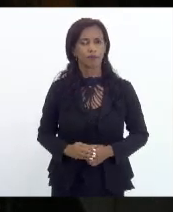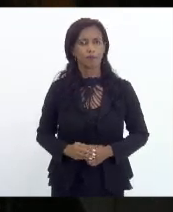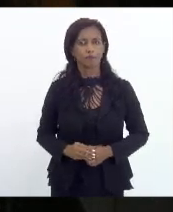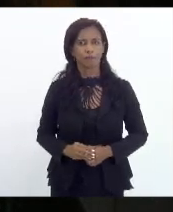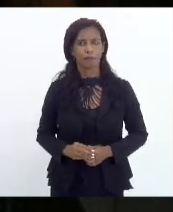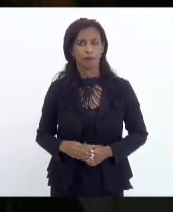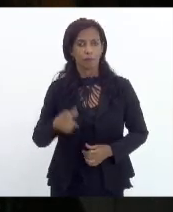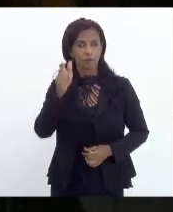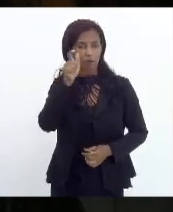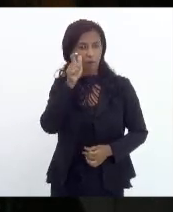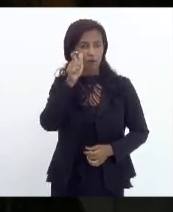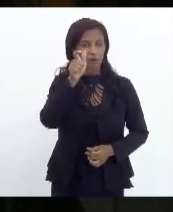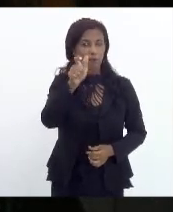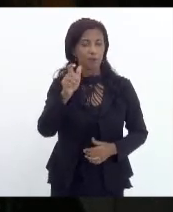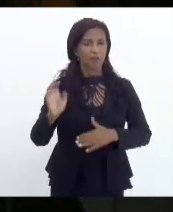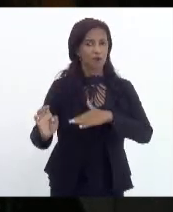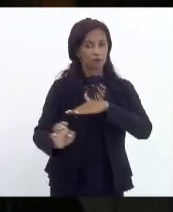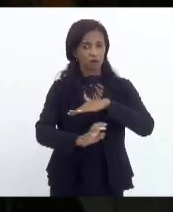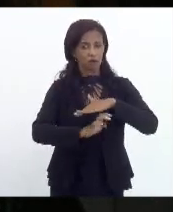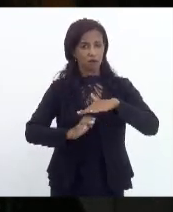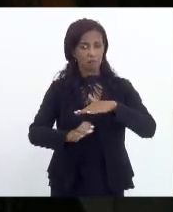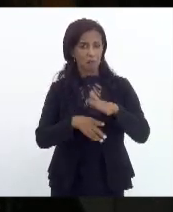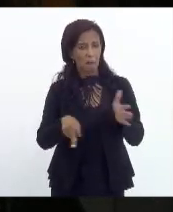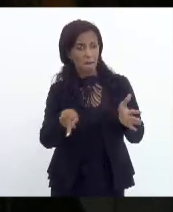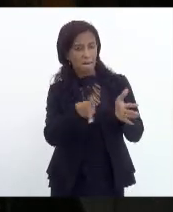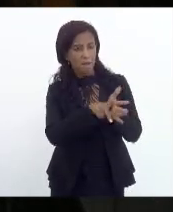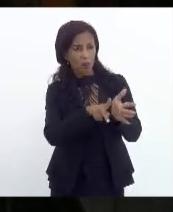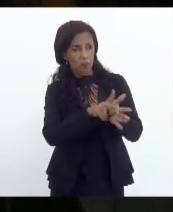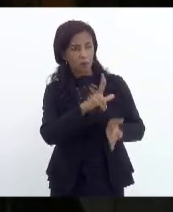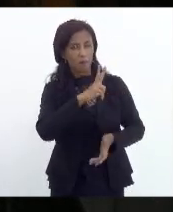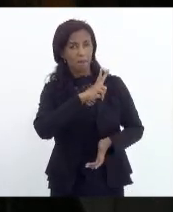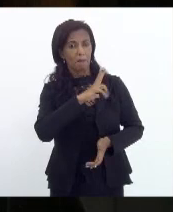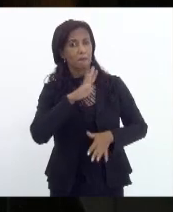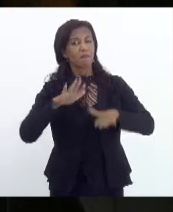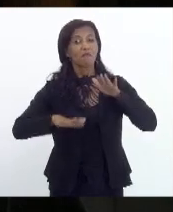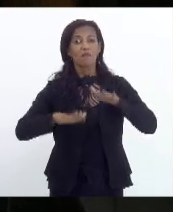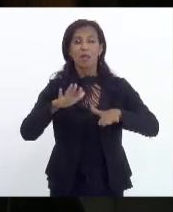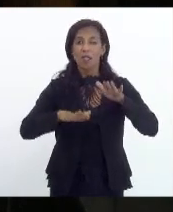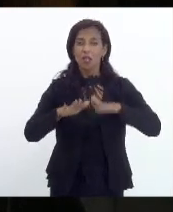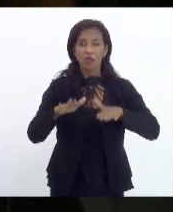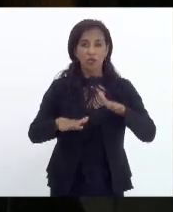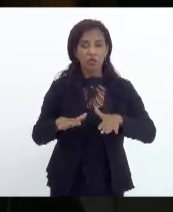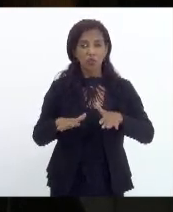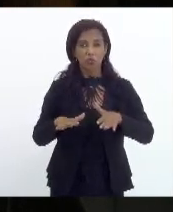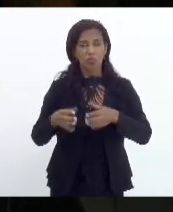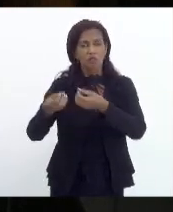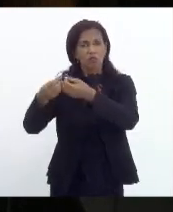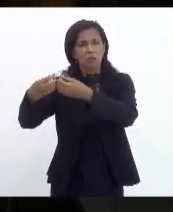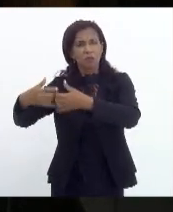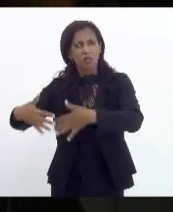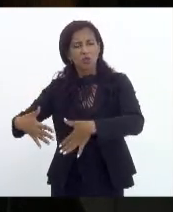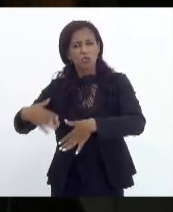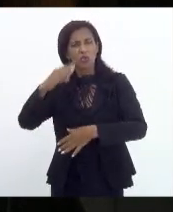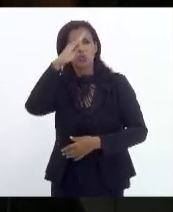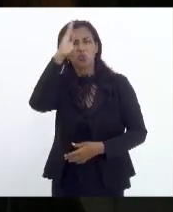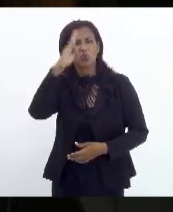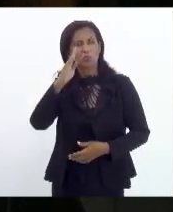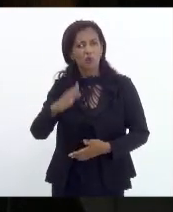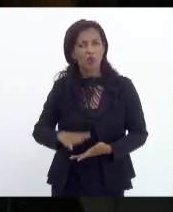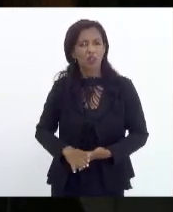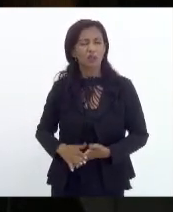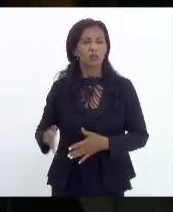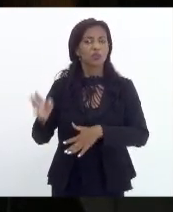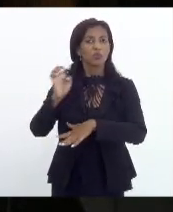e aos interesses da empresa mesmo que com isso prejudique o Brasil